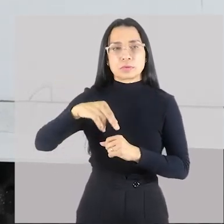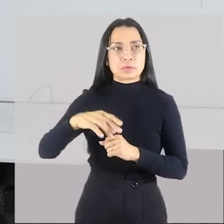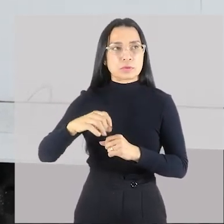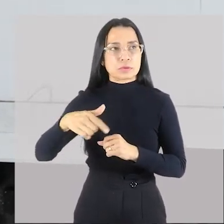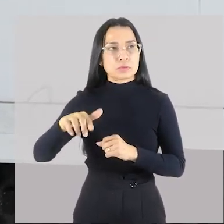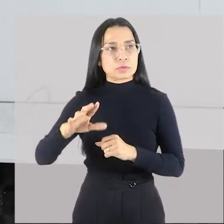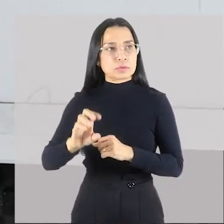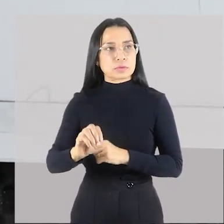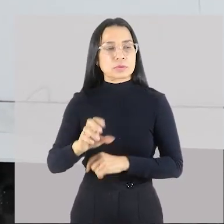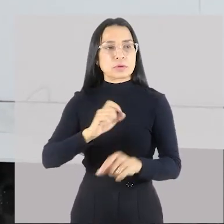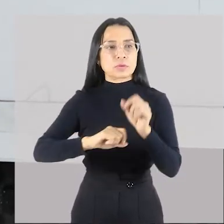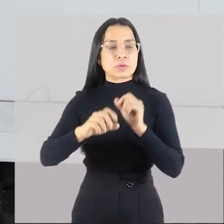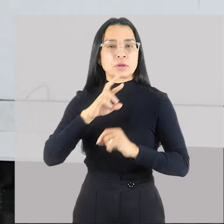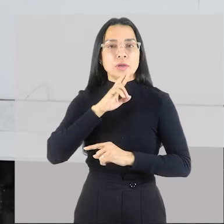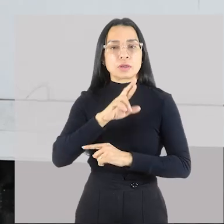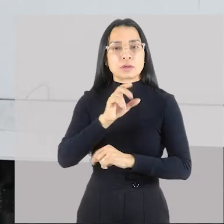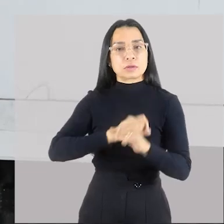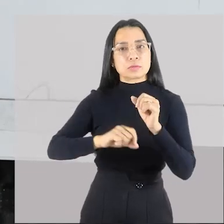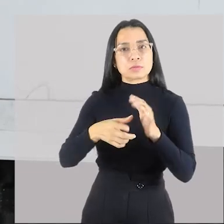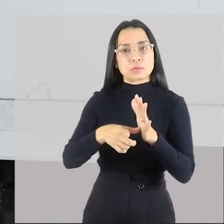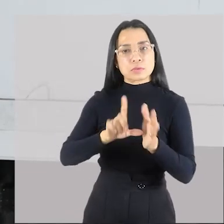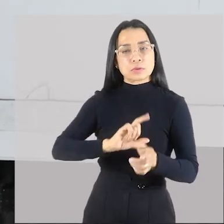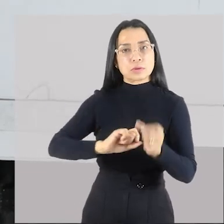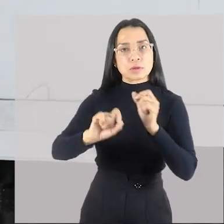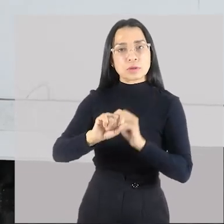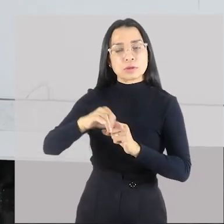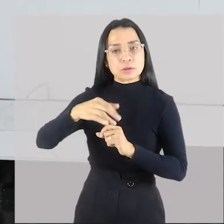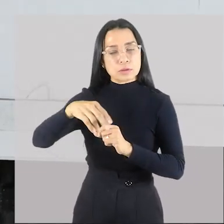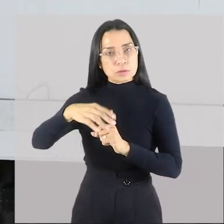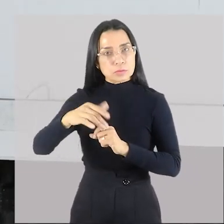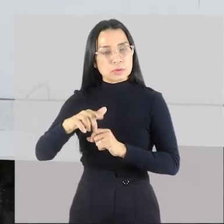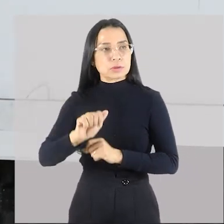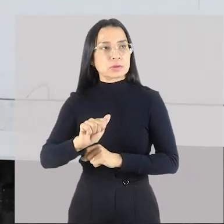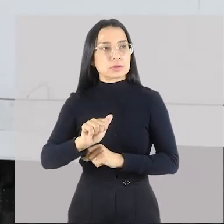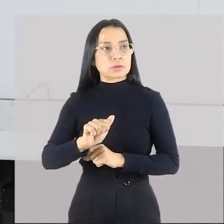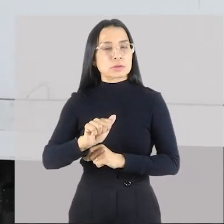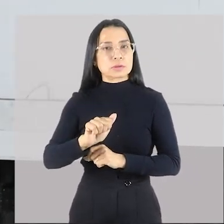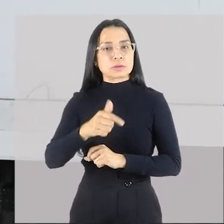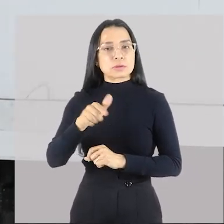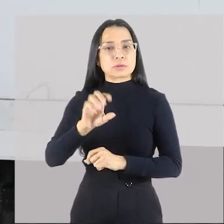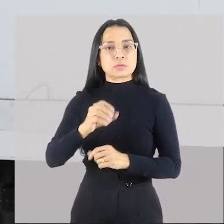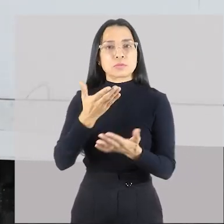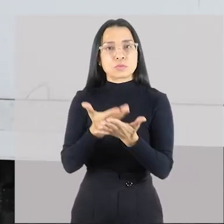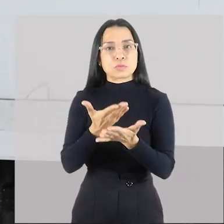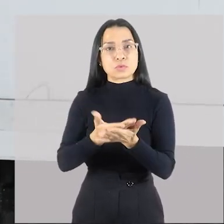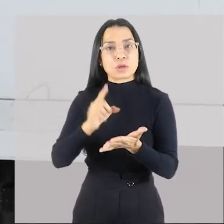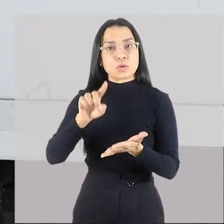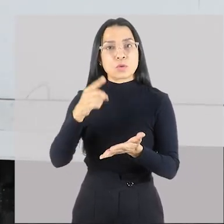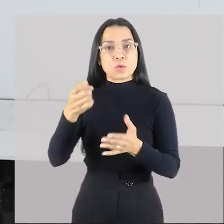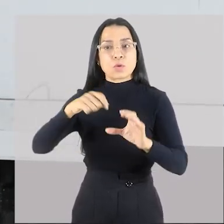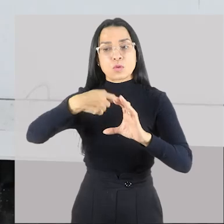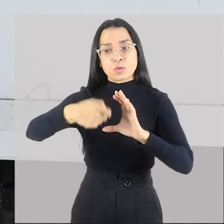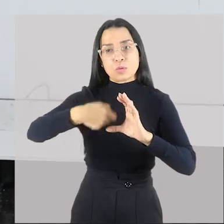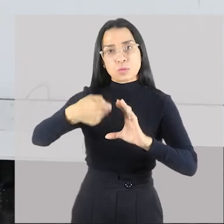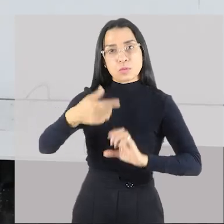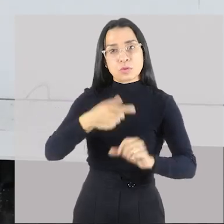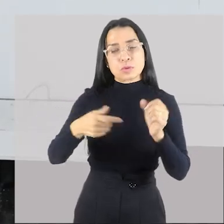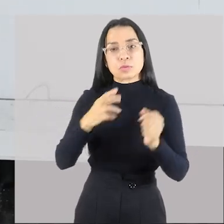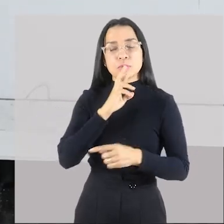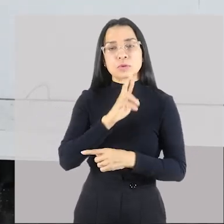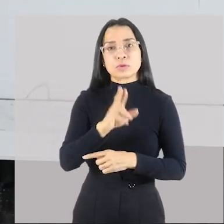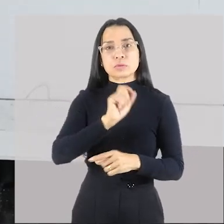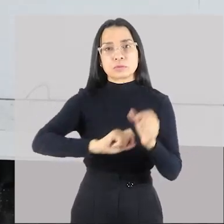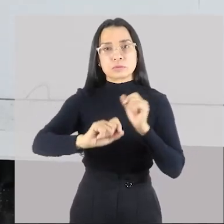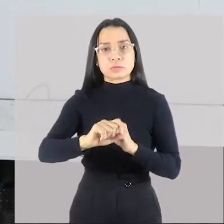gente resolve já aqui antecipando, né? Que na equação a gente vai estudar no nosso próximo vídeo. Mas para você resolver uma inequação,